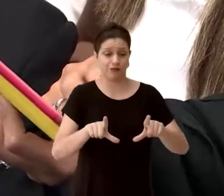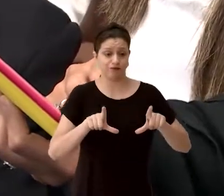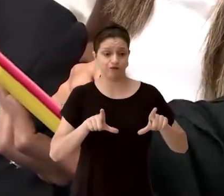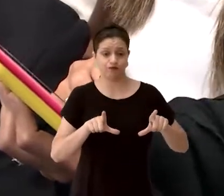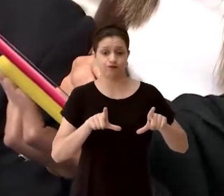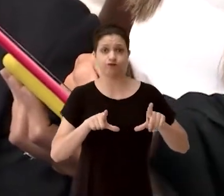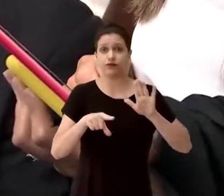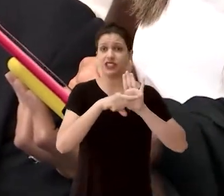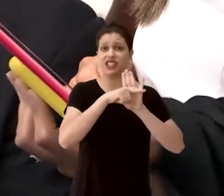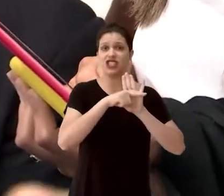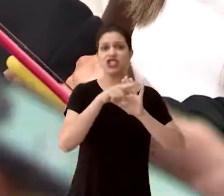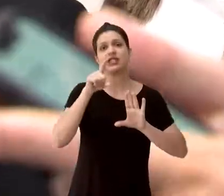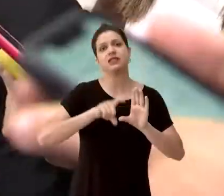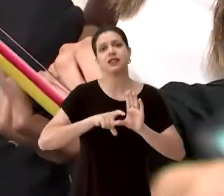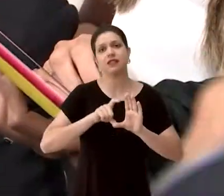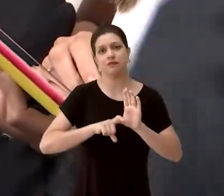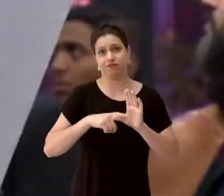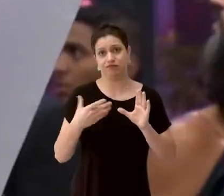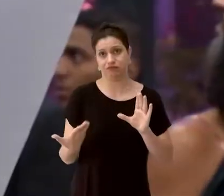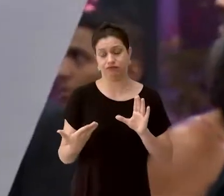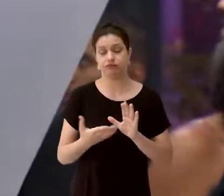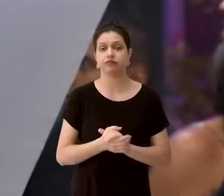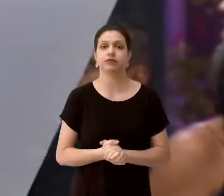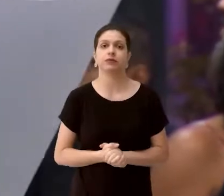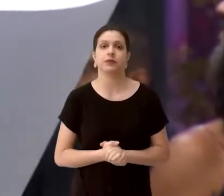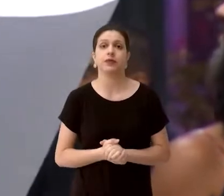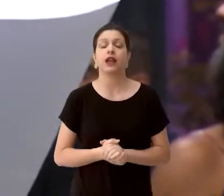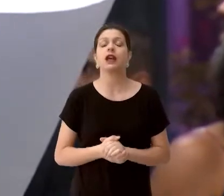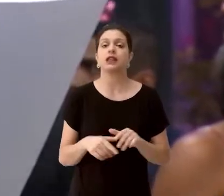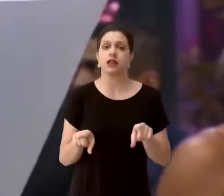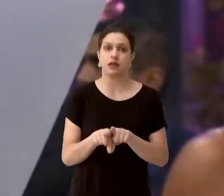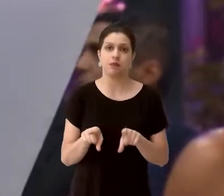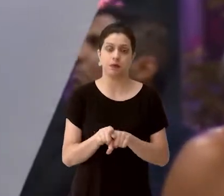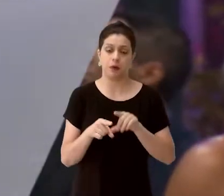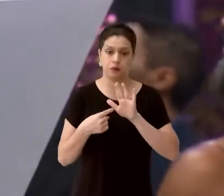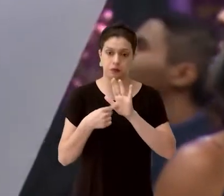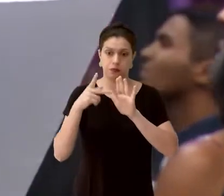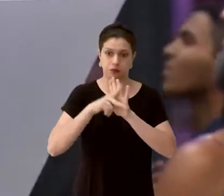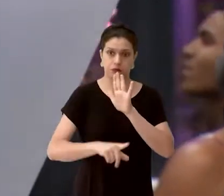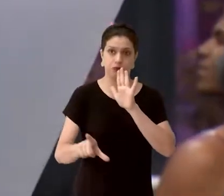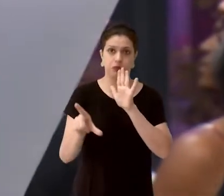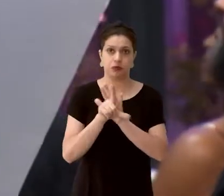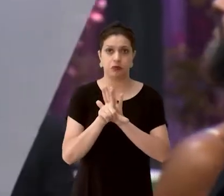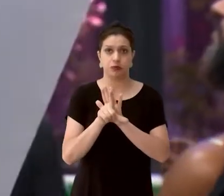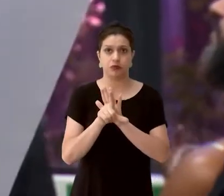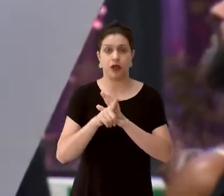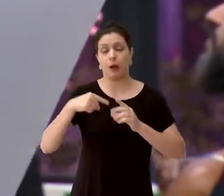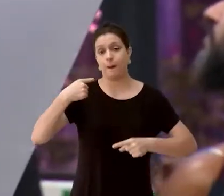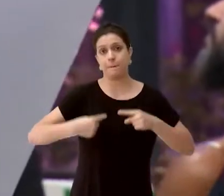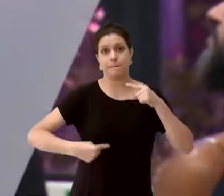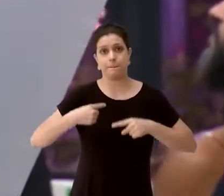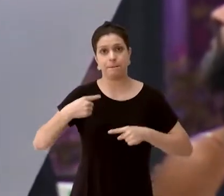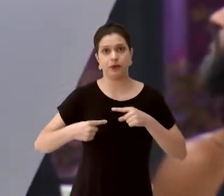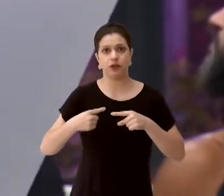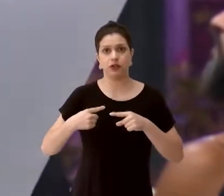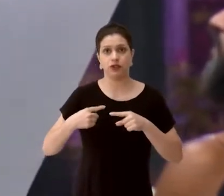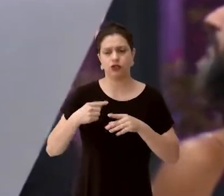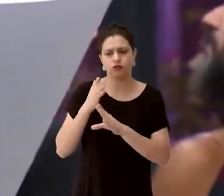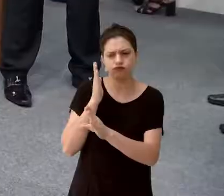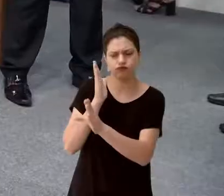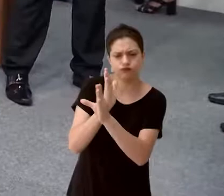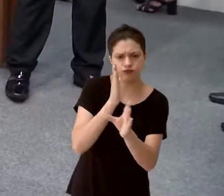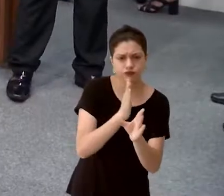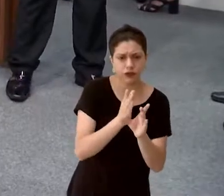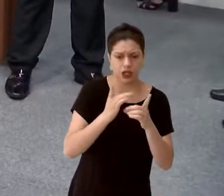O deputado Lídio Lopes, do Patriota, apresentou projeto de lei que estabelece diretrizes para a política de